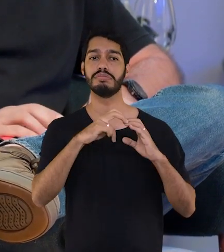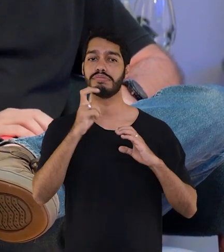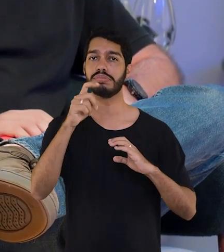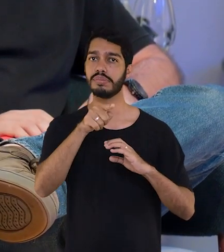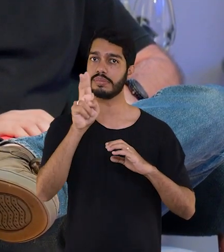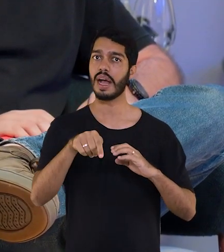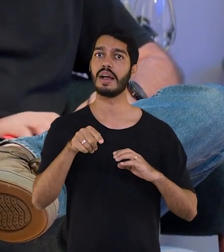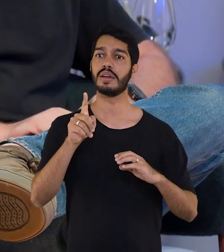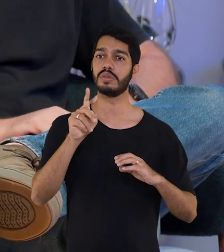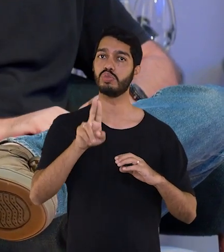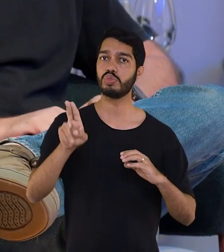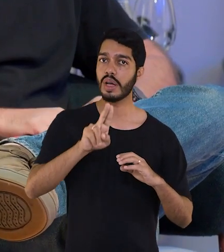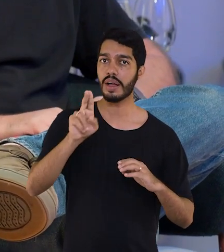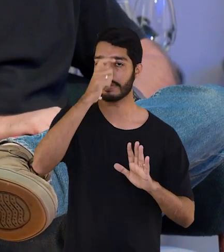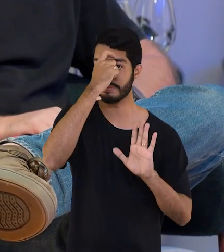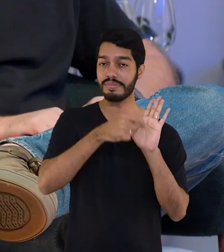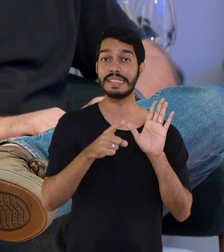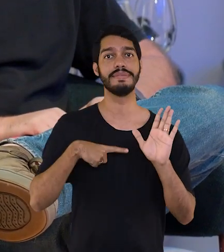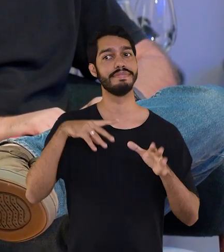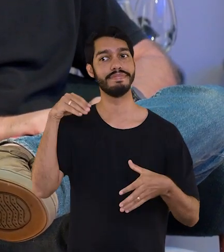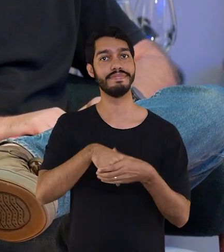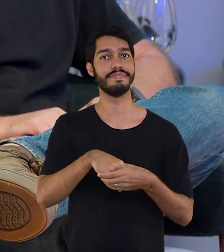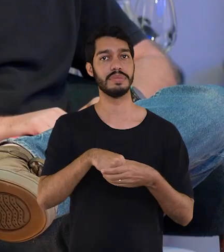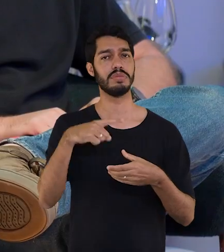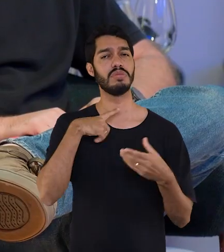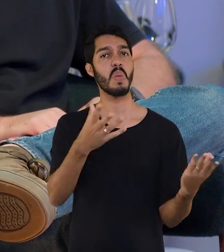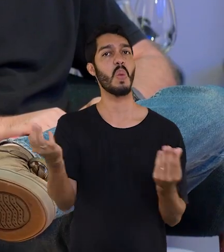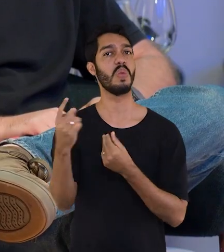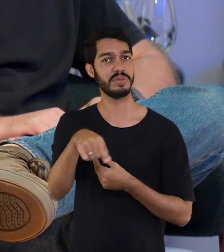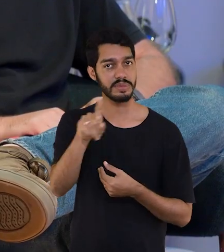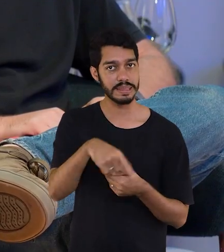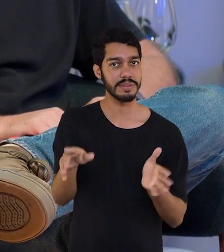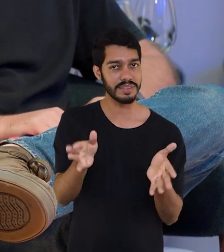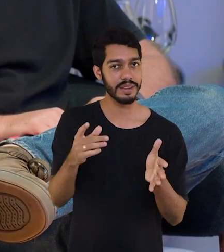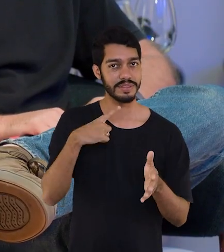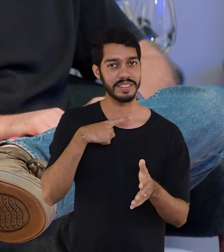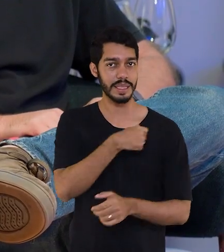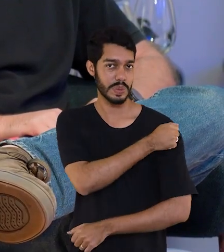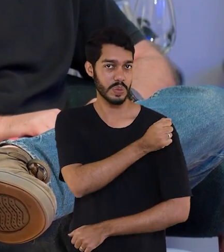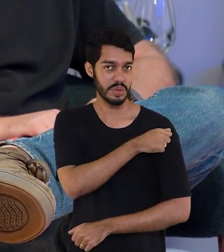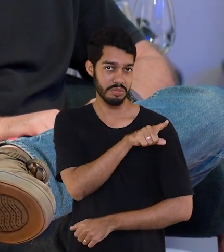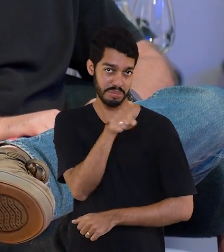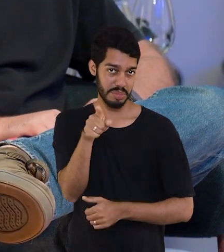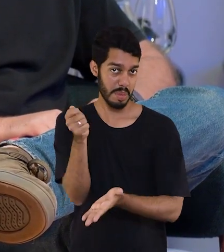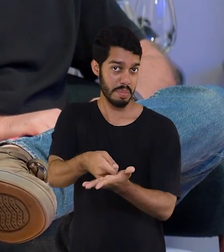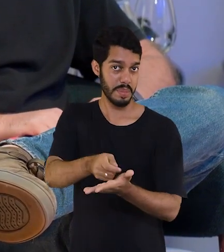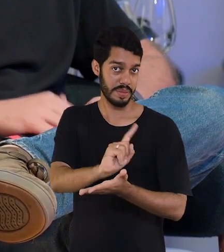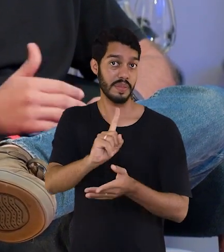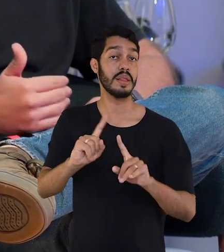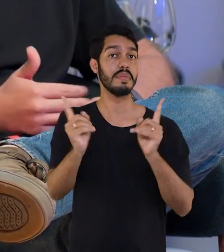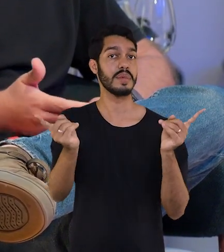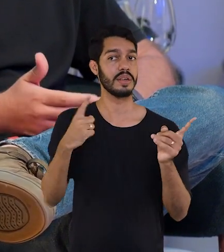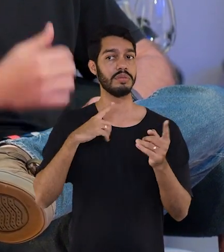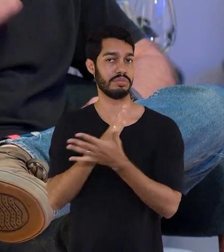que é a inteligência artificial que vocês costumam utilizar no dia de vocês, dentro dela, e muitos de vocês têm a licença de estudante, vocês